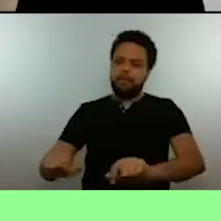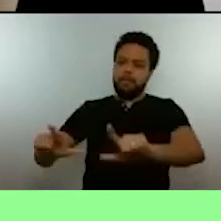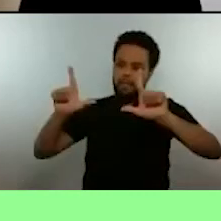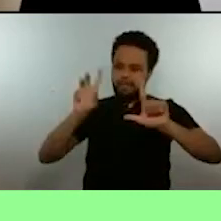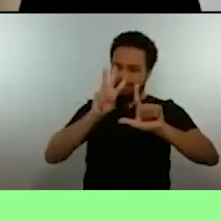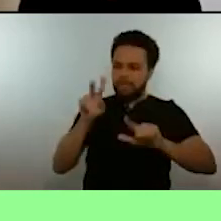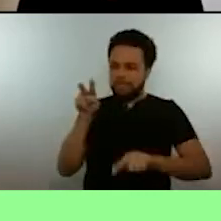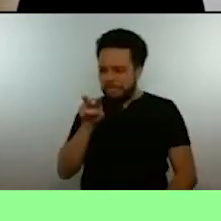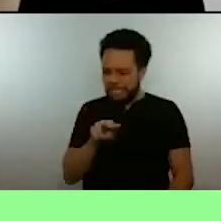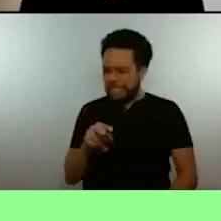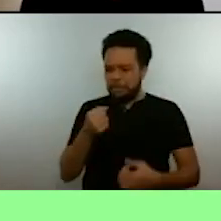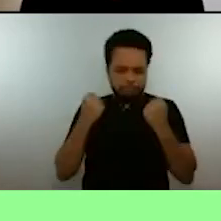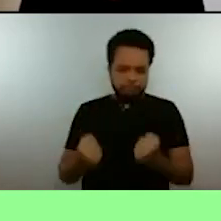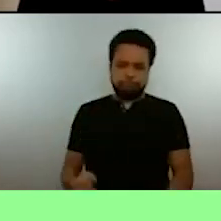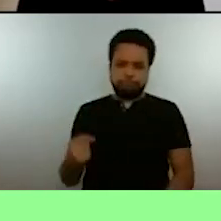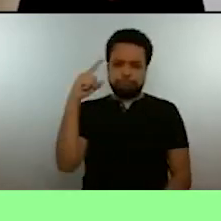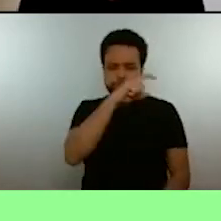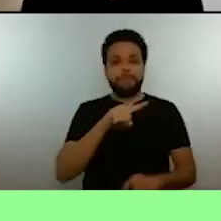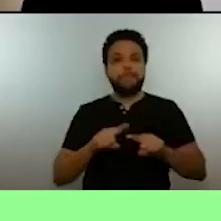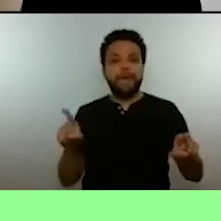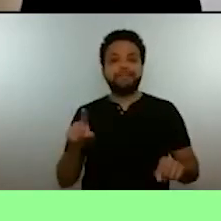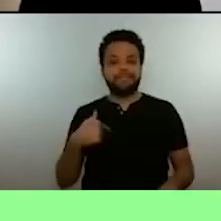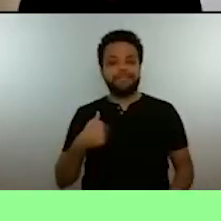não. Mas eu quis trazer